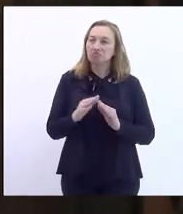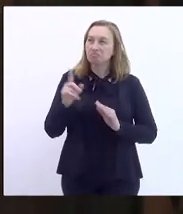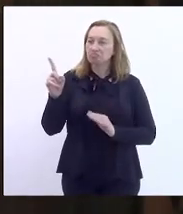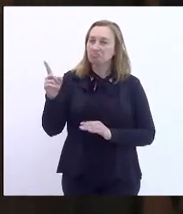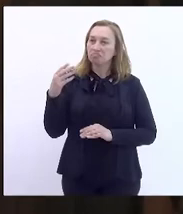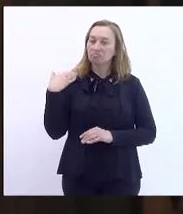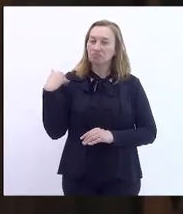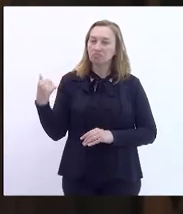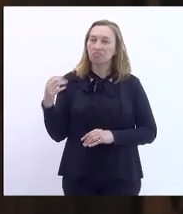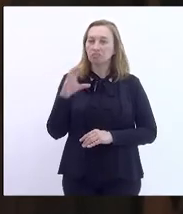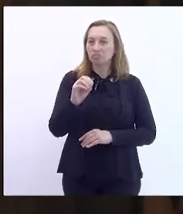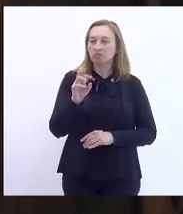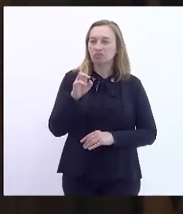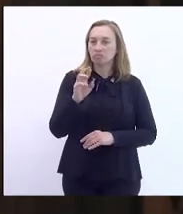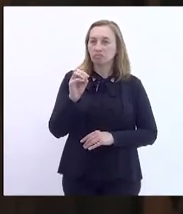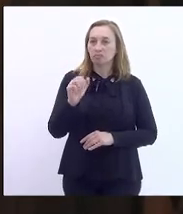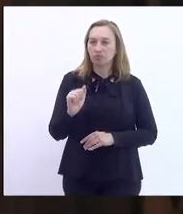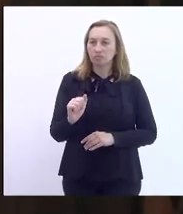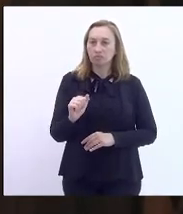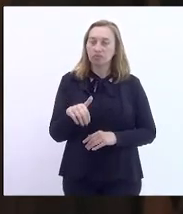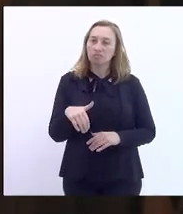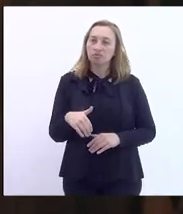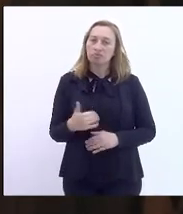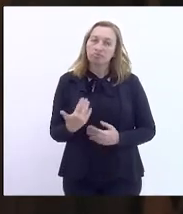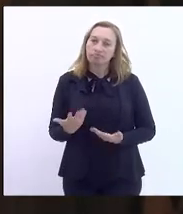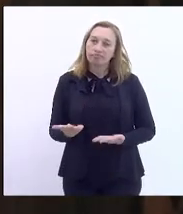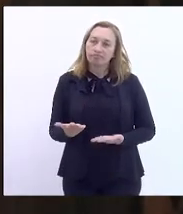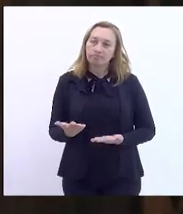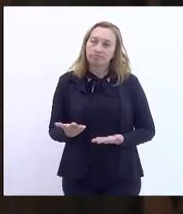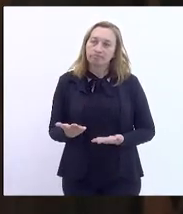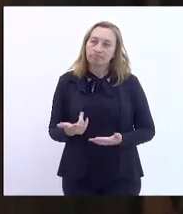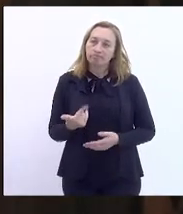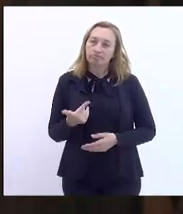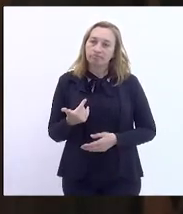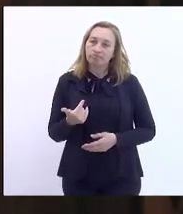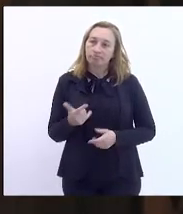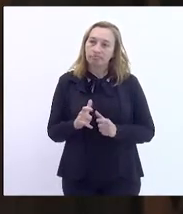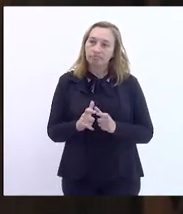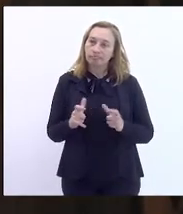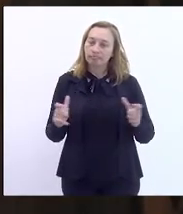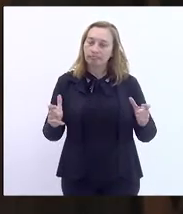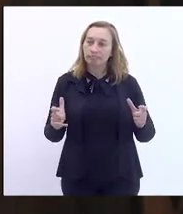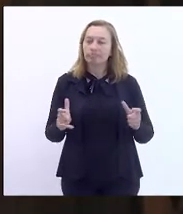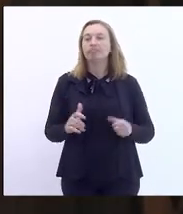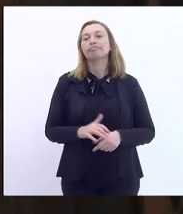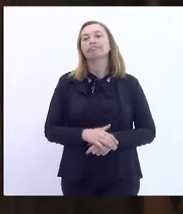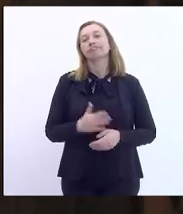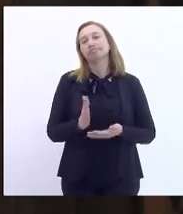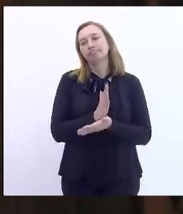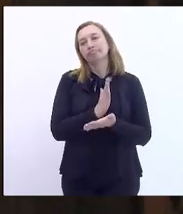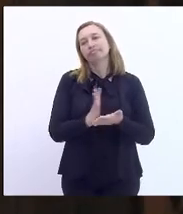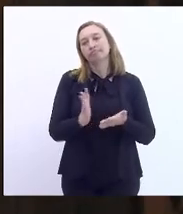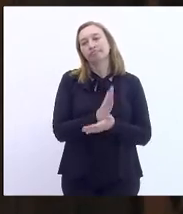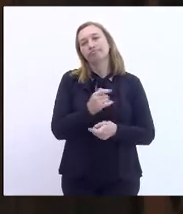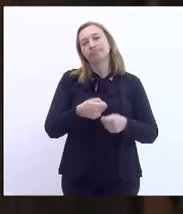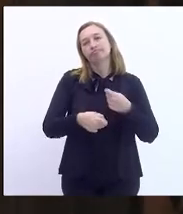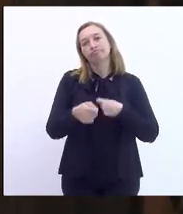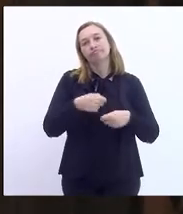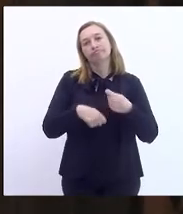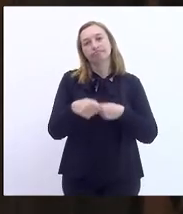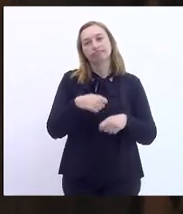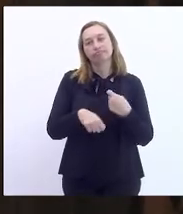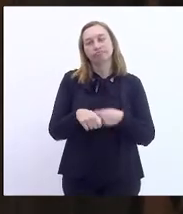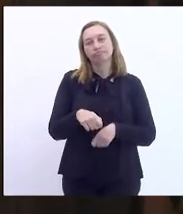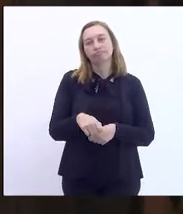ali do ladinho da coroa e o armamentismo cresce e muitas vezes a negociação